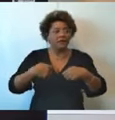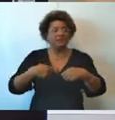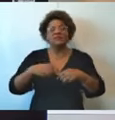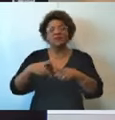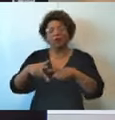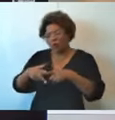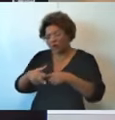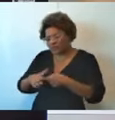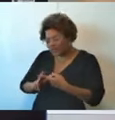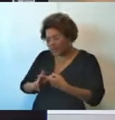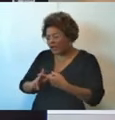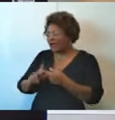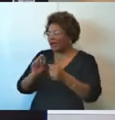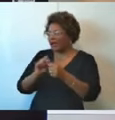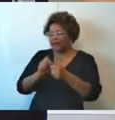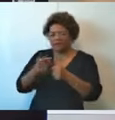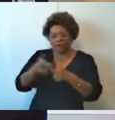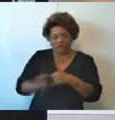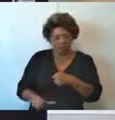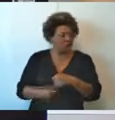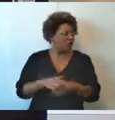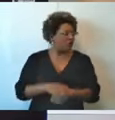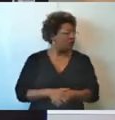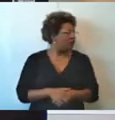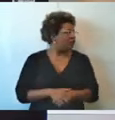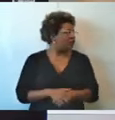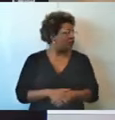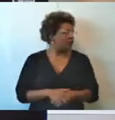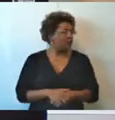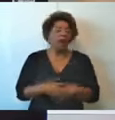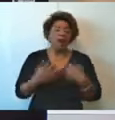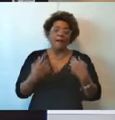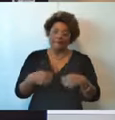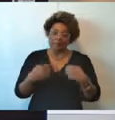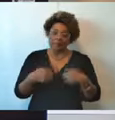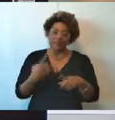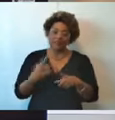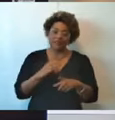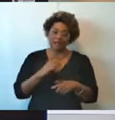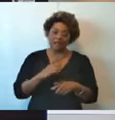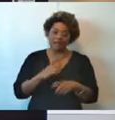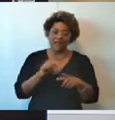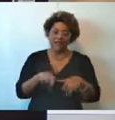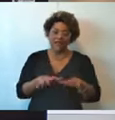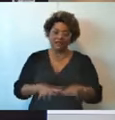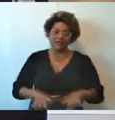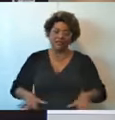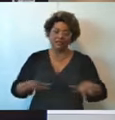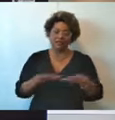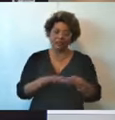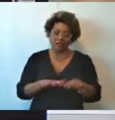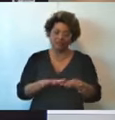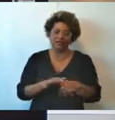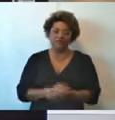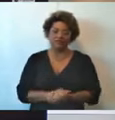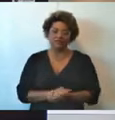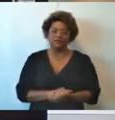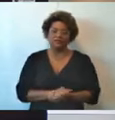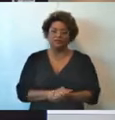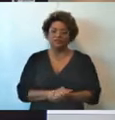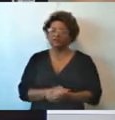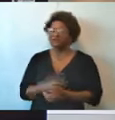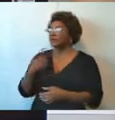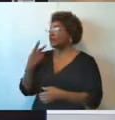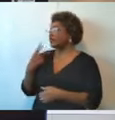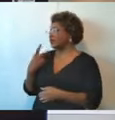importante, né? Você ter o espaço no semáforo para fazer a acumulação dos motociclistas. Senhor Júnior. Vereador, eu queria até aproveitar o espaço que tem